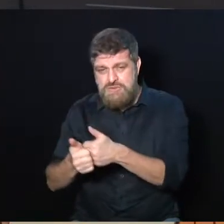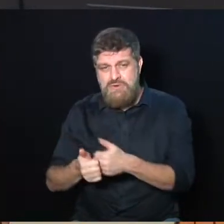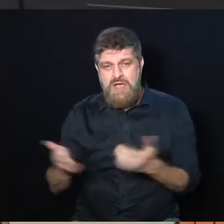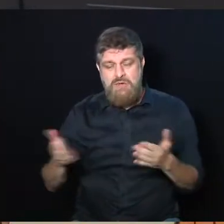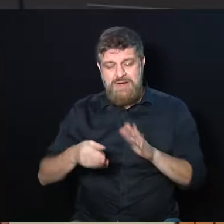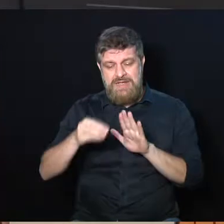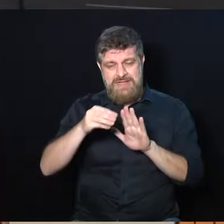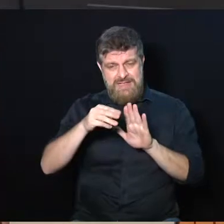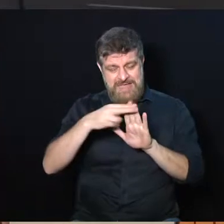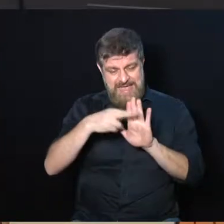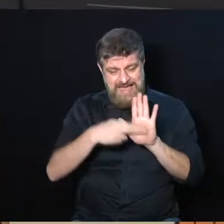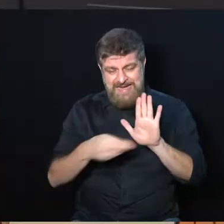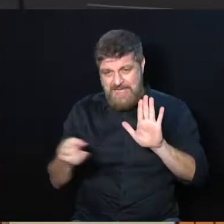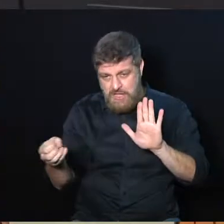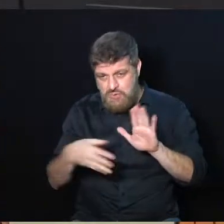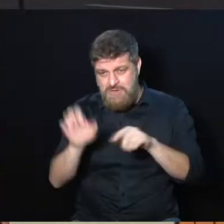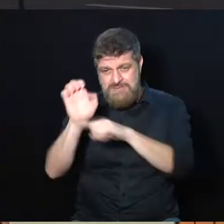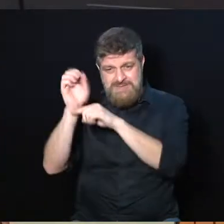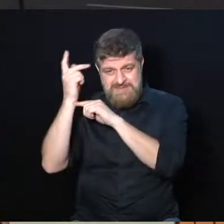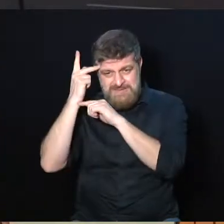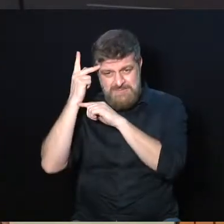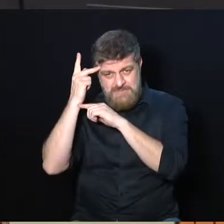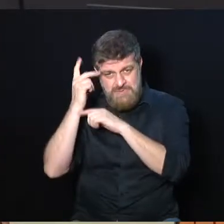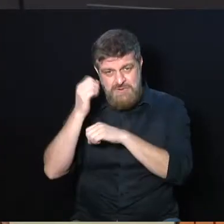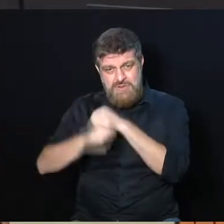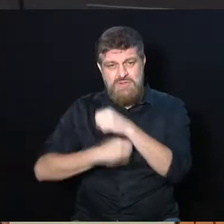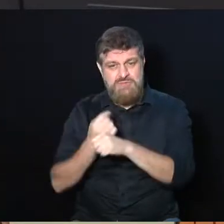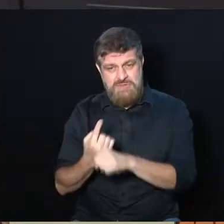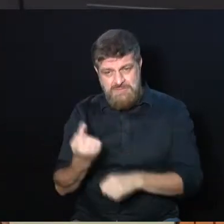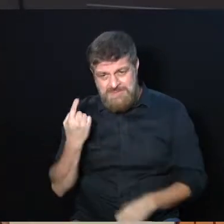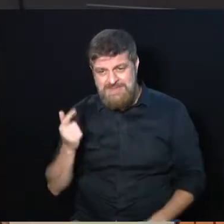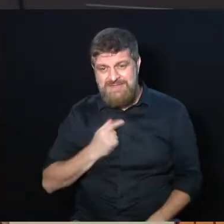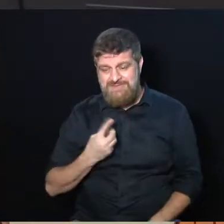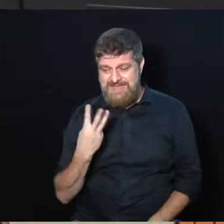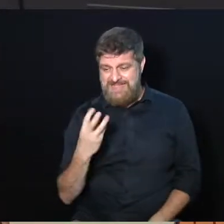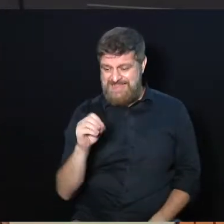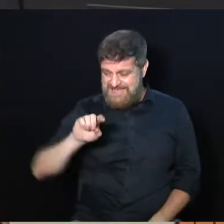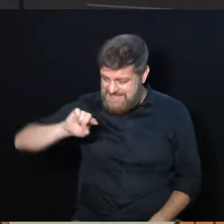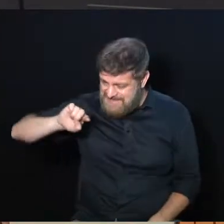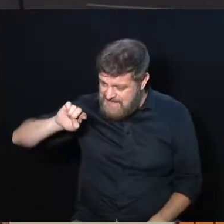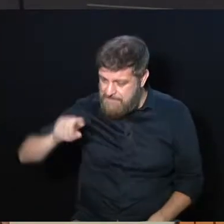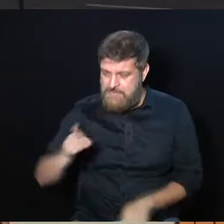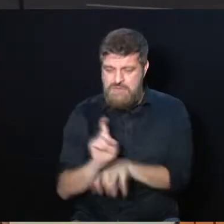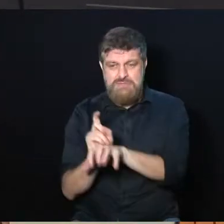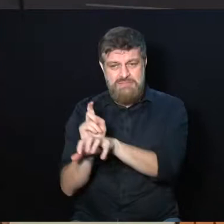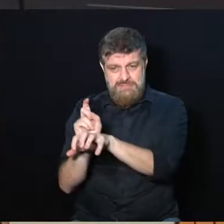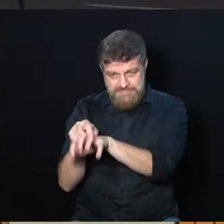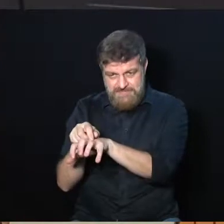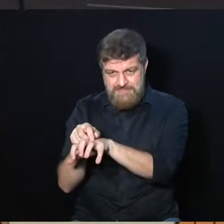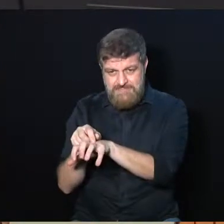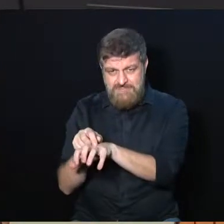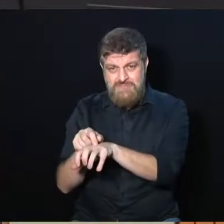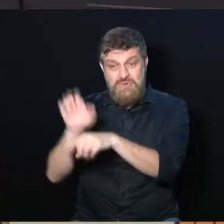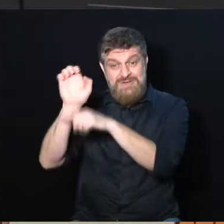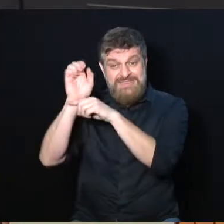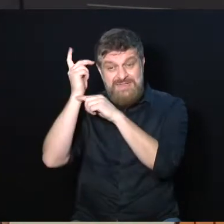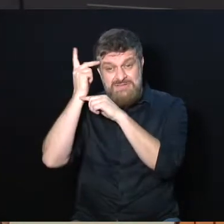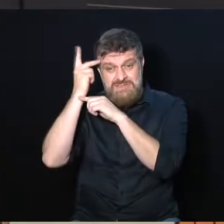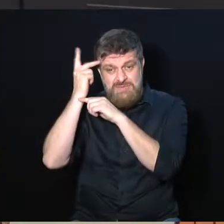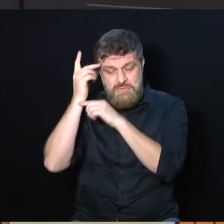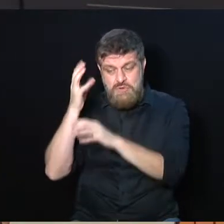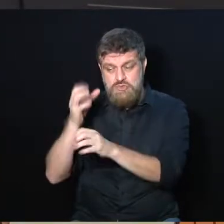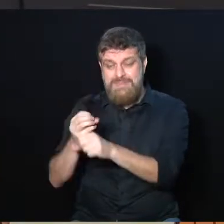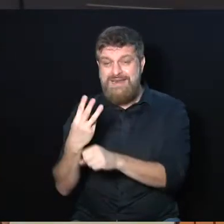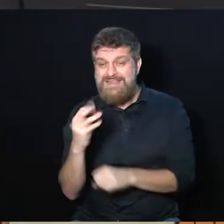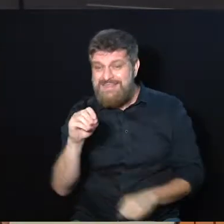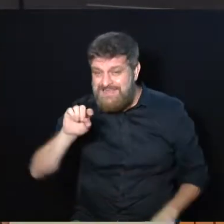de São Paulo. Para você ter uma ideia, o Estado de São Paulo, no passado, foram 30 mil acidentes escorpiônicos notificados, no Estado inteiro. Então, o Estado está se